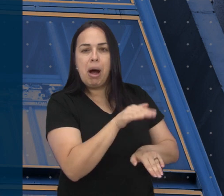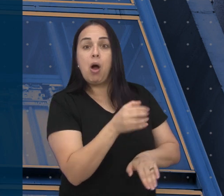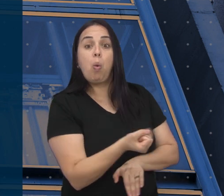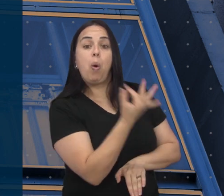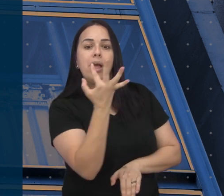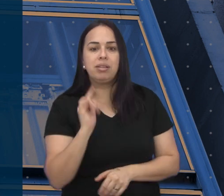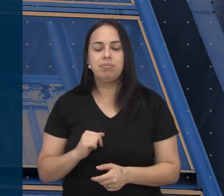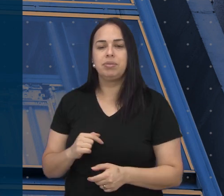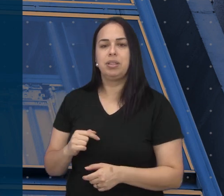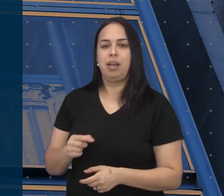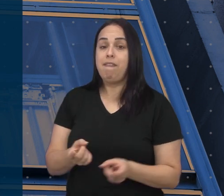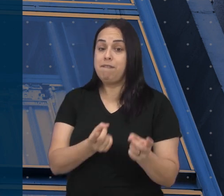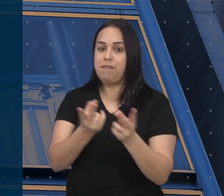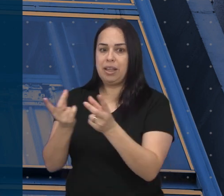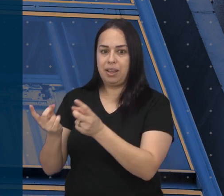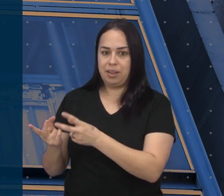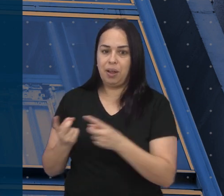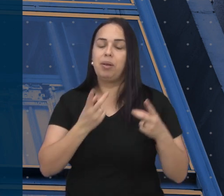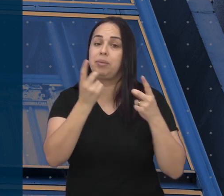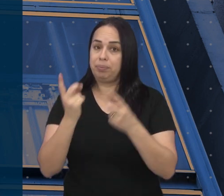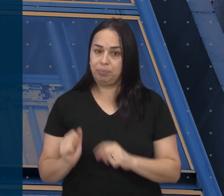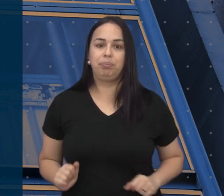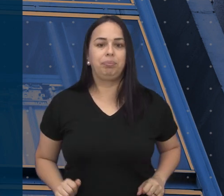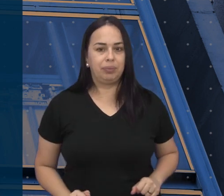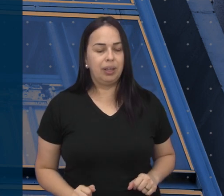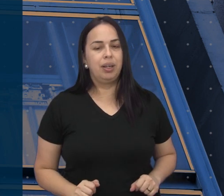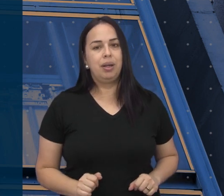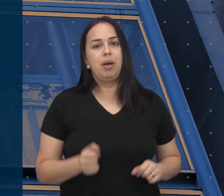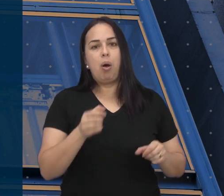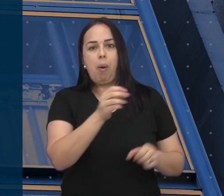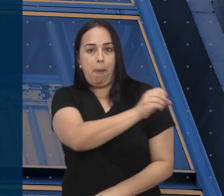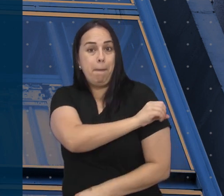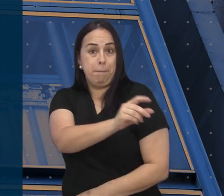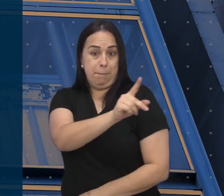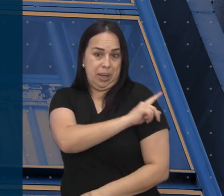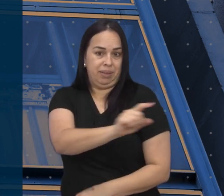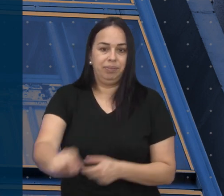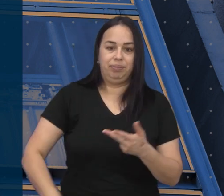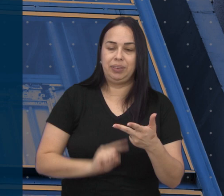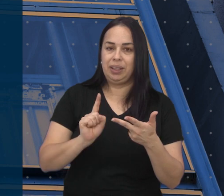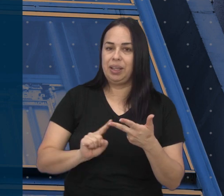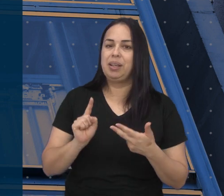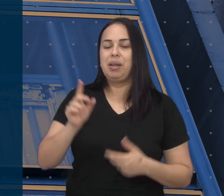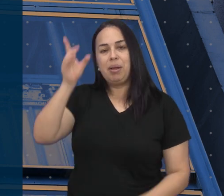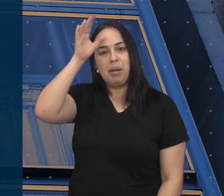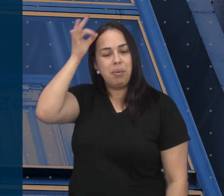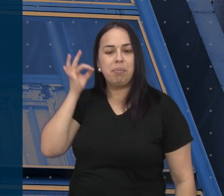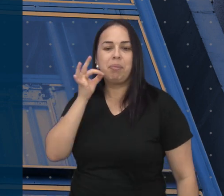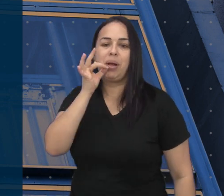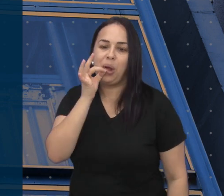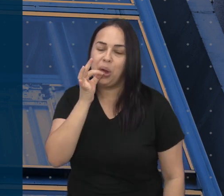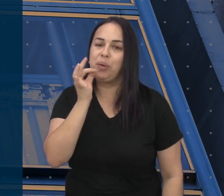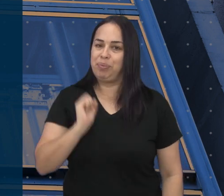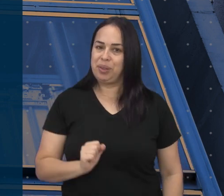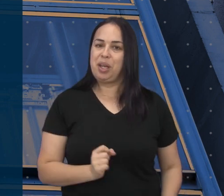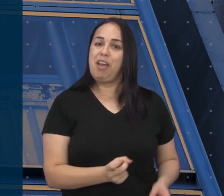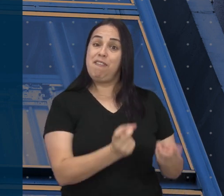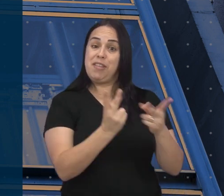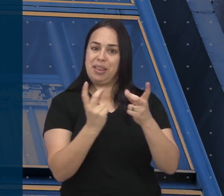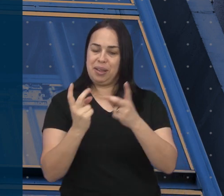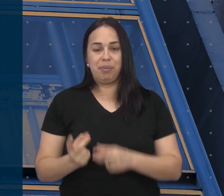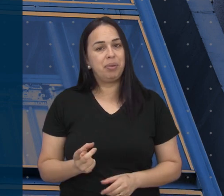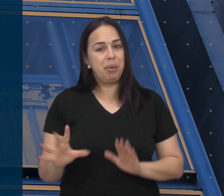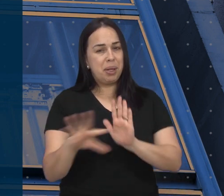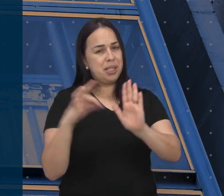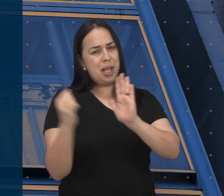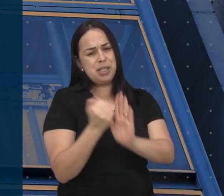gerente de vendas, operador de esmeril e serra de disco, operador de produção, operador de telemarketing e operador de